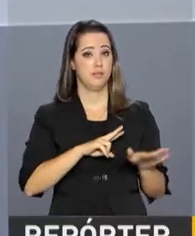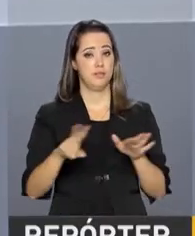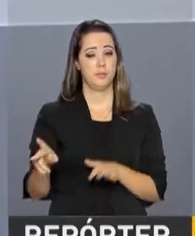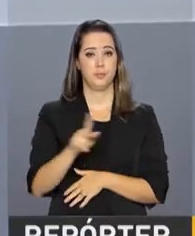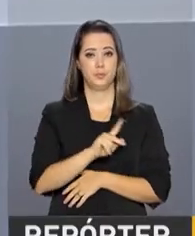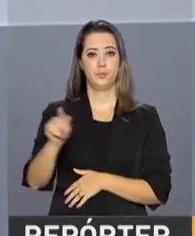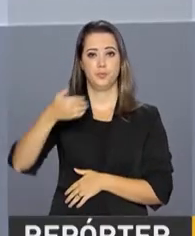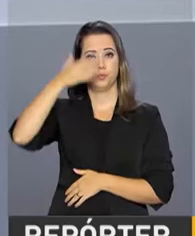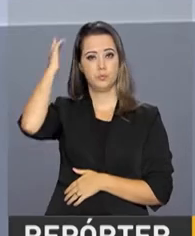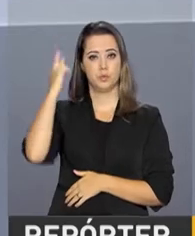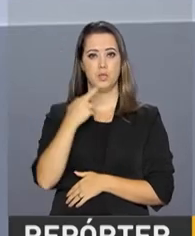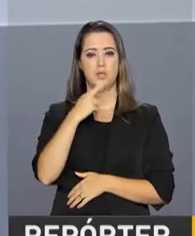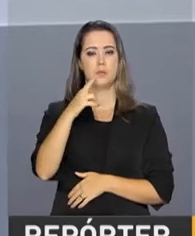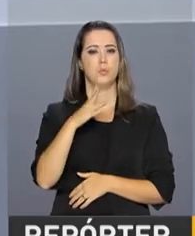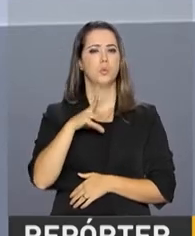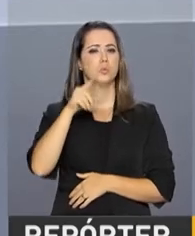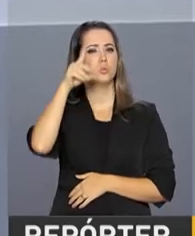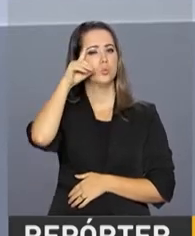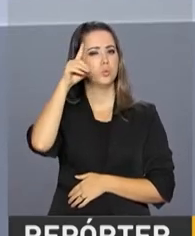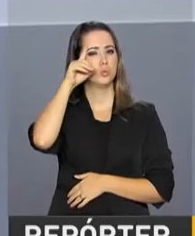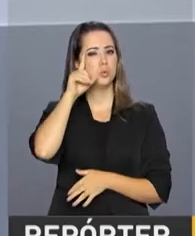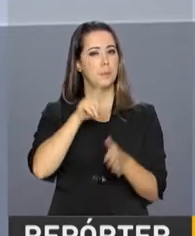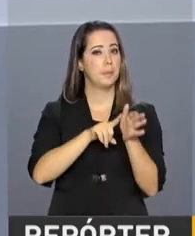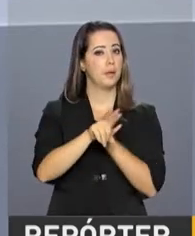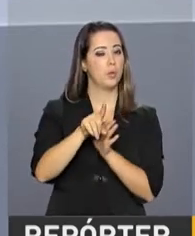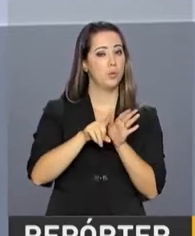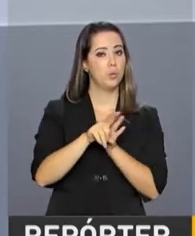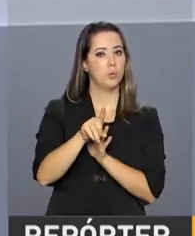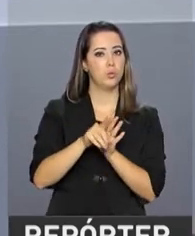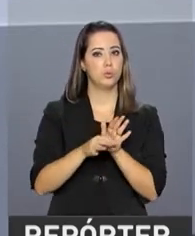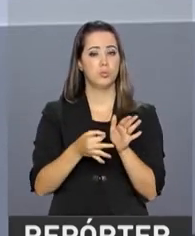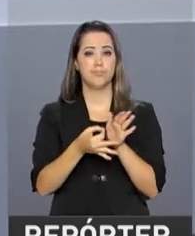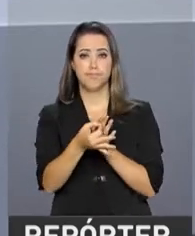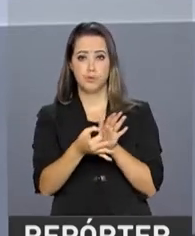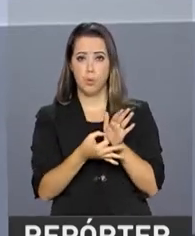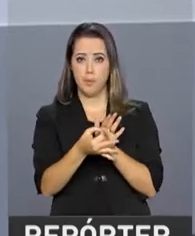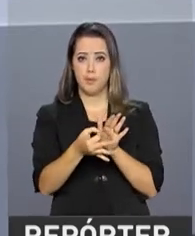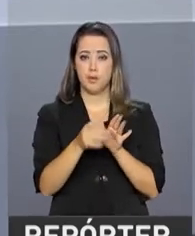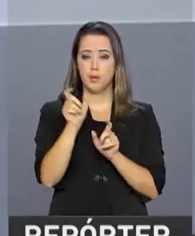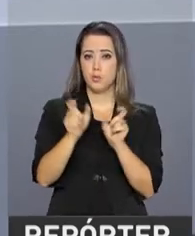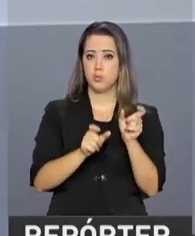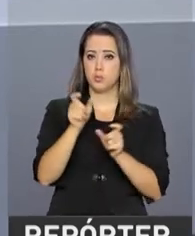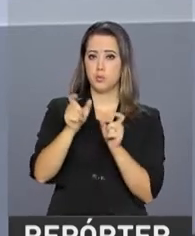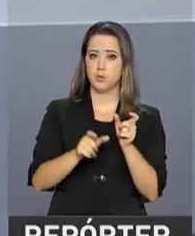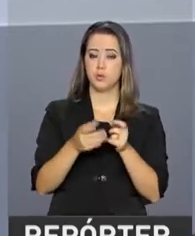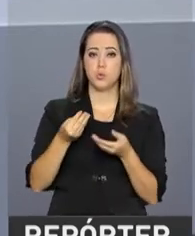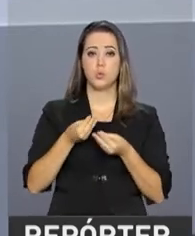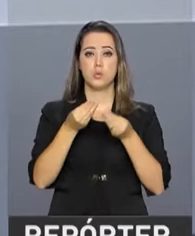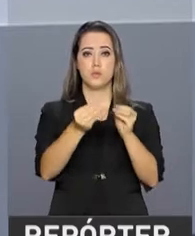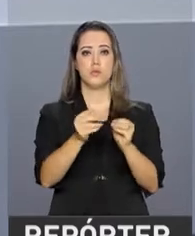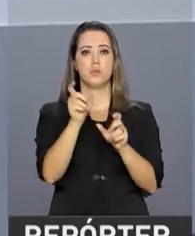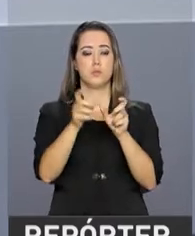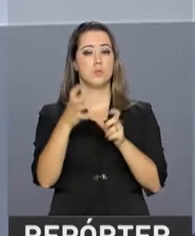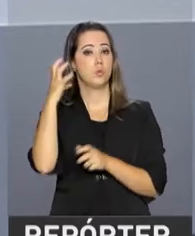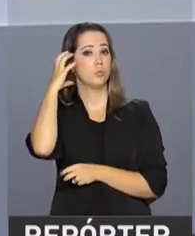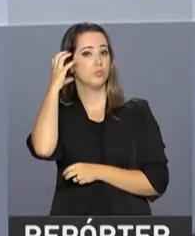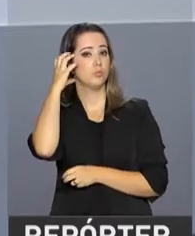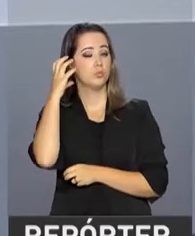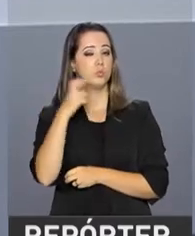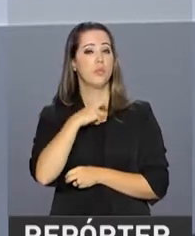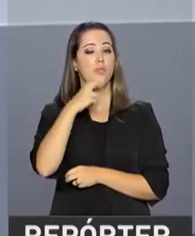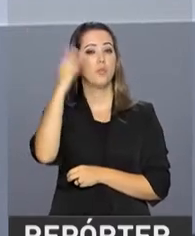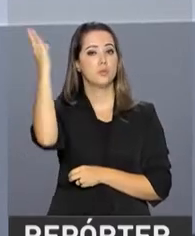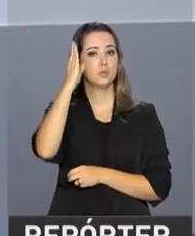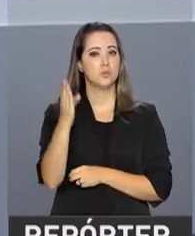michel temer respondeu diariamente a perguntas e comentários enviados pelos ouvintes do programa a voz do brasil o tema de hoje